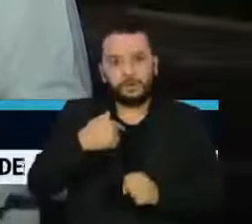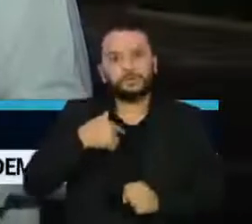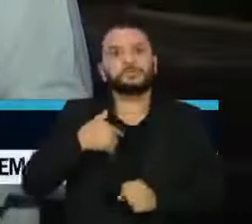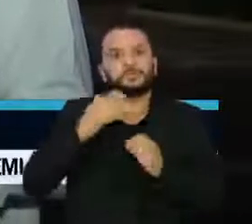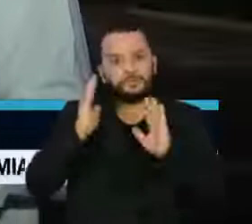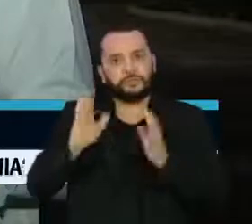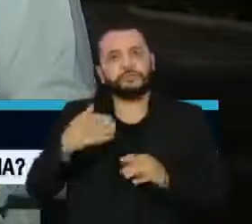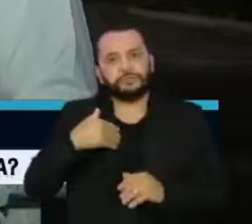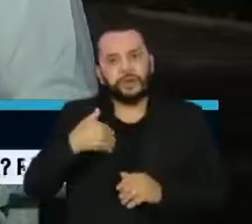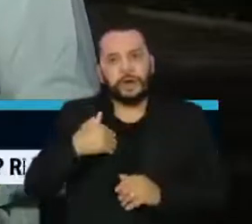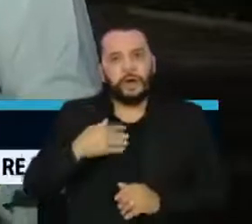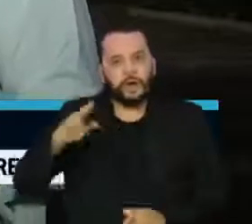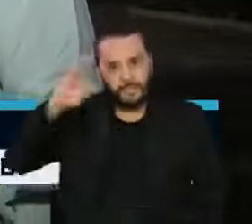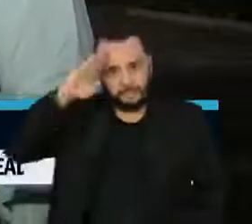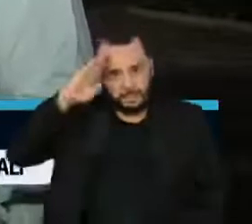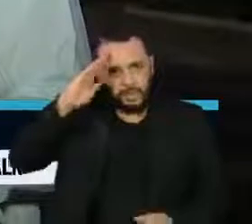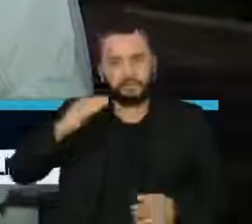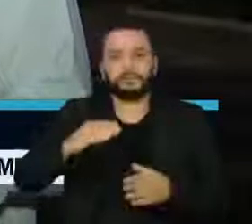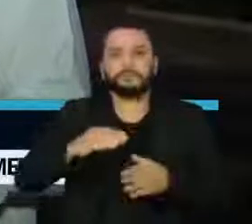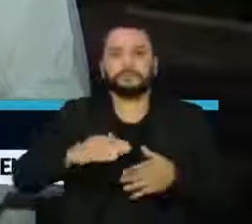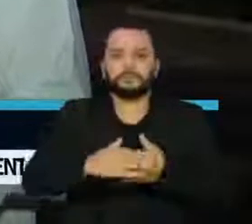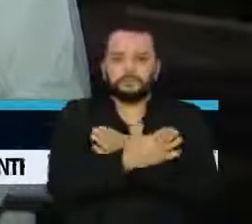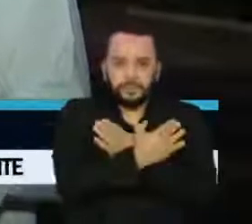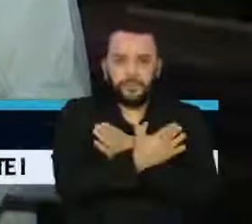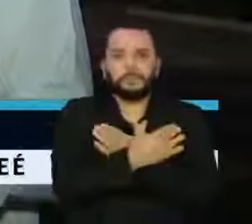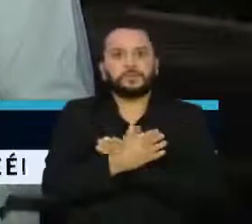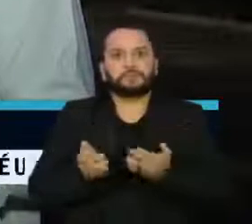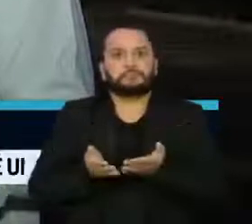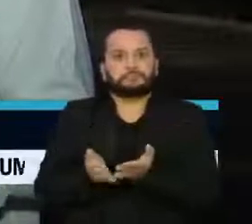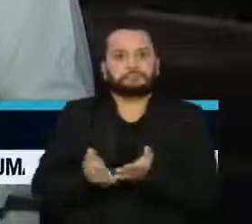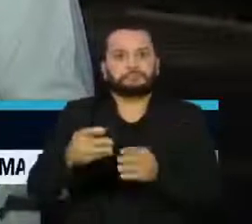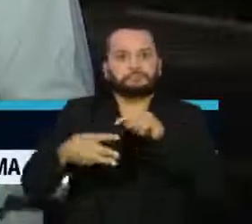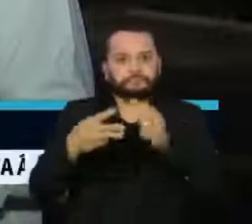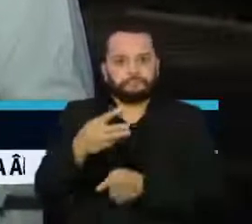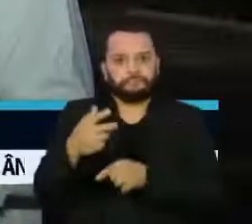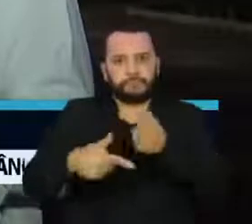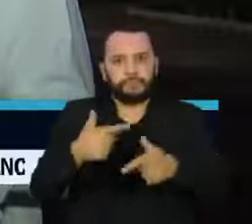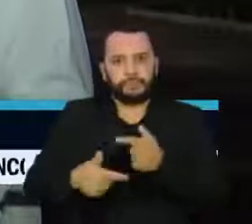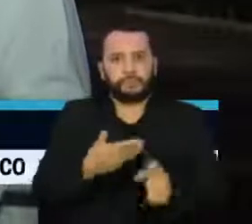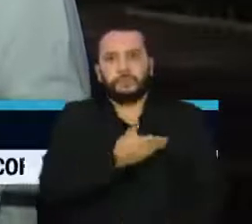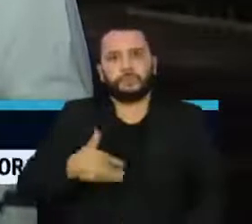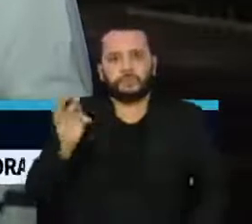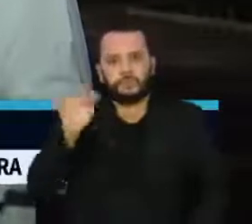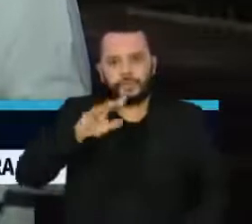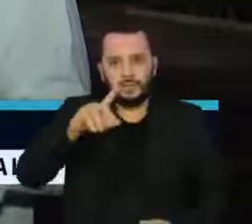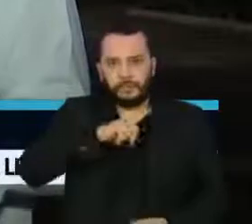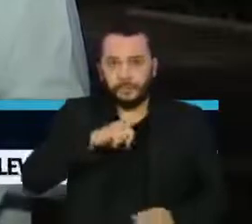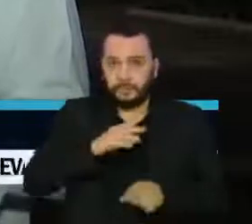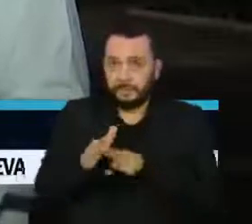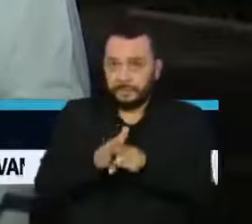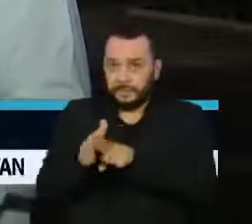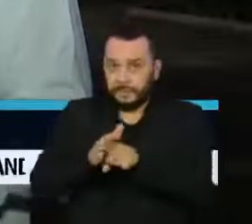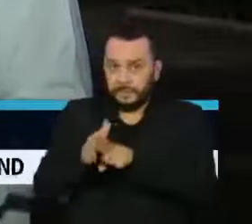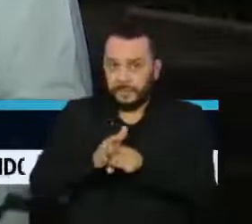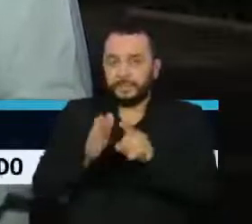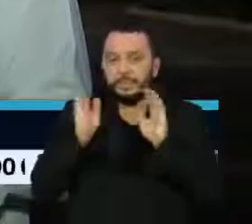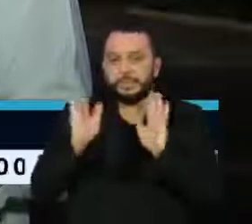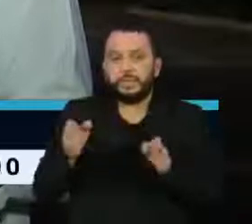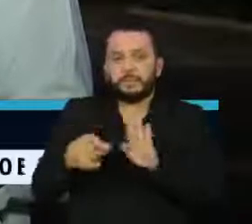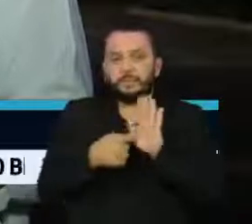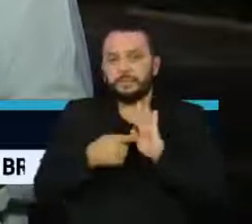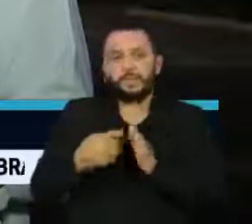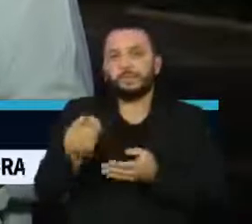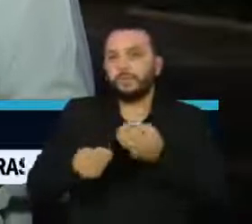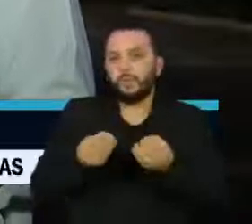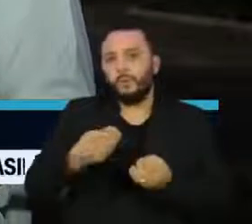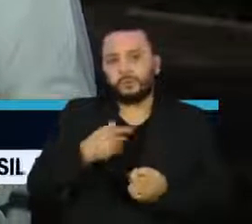três forças no governo federal. Um levantamento feito pelo Instituto Paraná Pesquisas abordou diversos pontos relacionados à